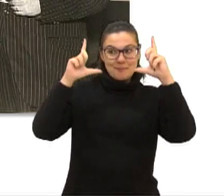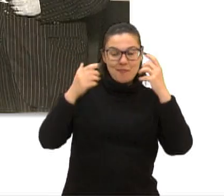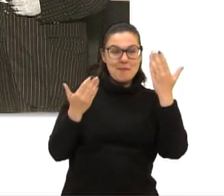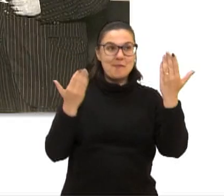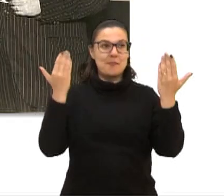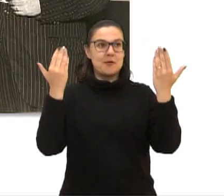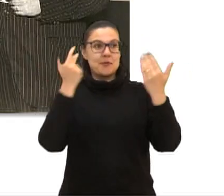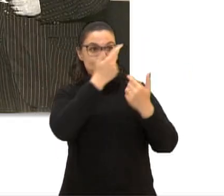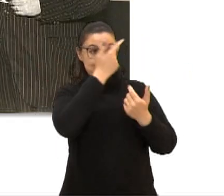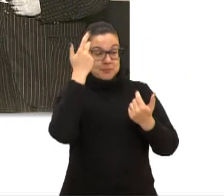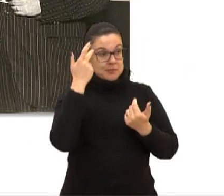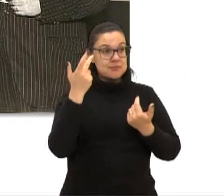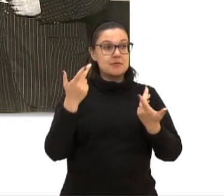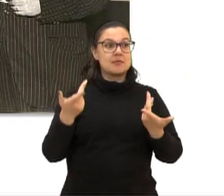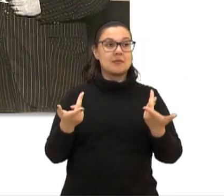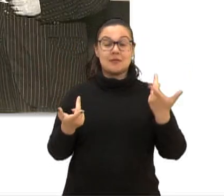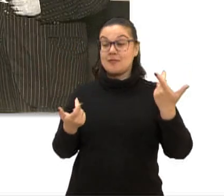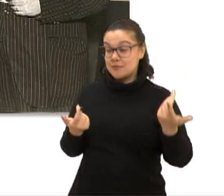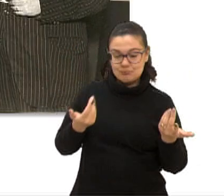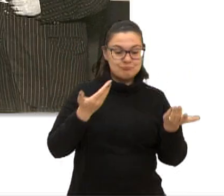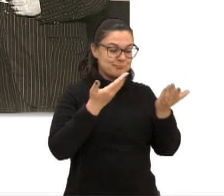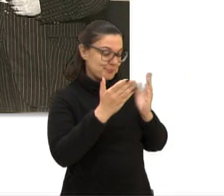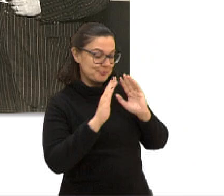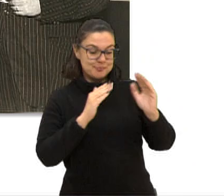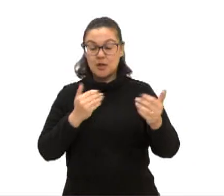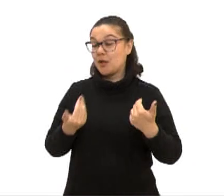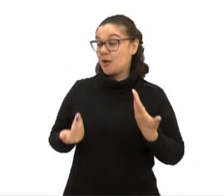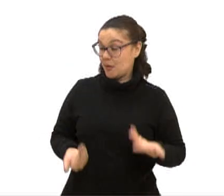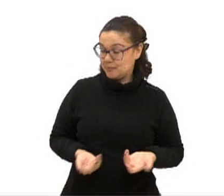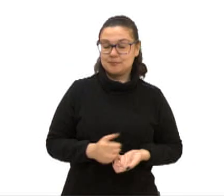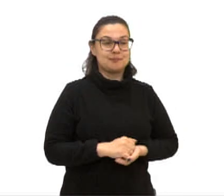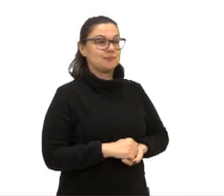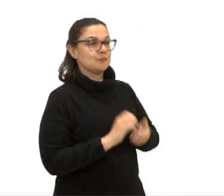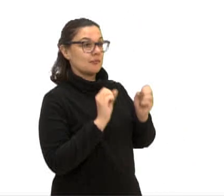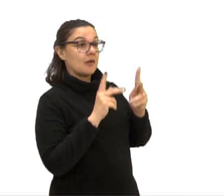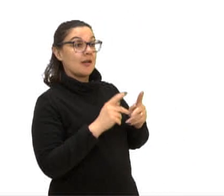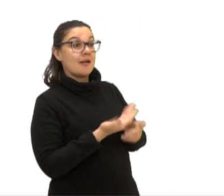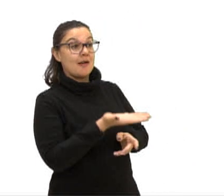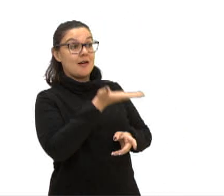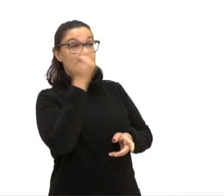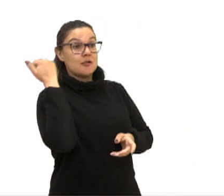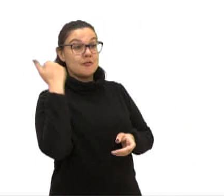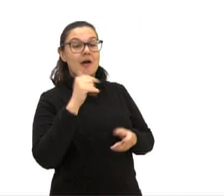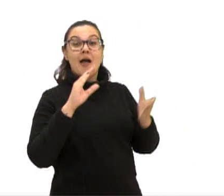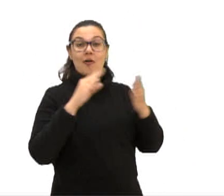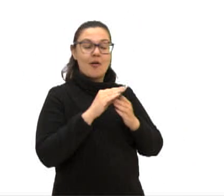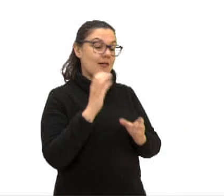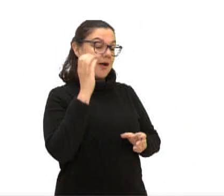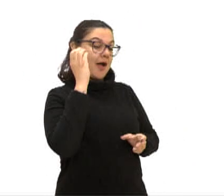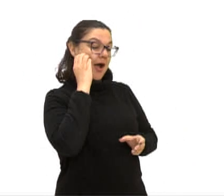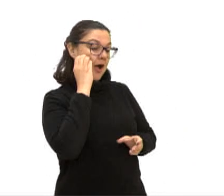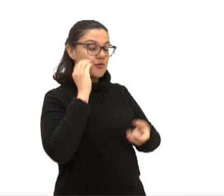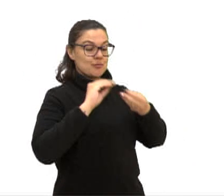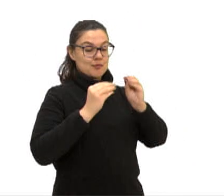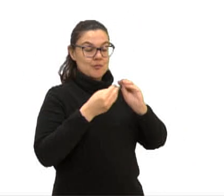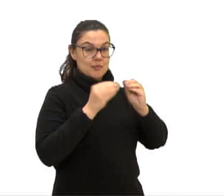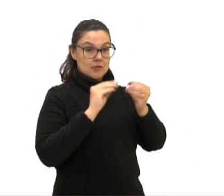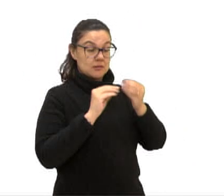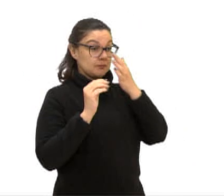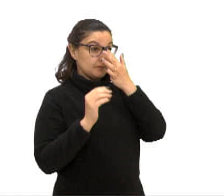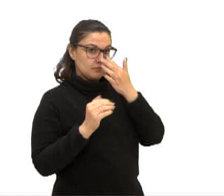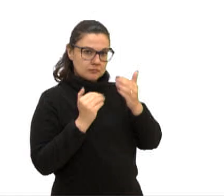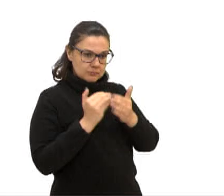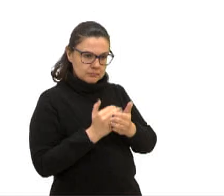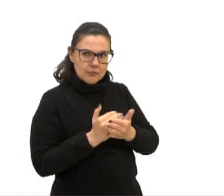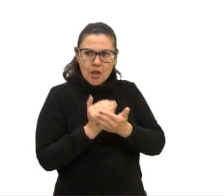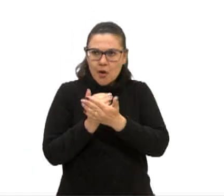que os atores e atrizes se interpretavam. Ok, vamos lá? Então vamos lá, Bora. nossa radionovela. Bora lá. Continuando